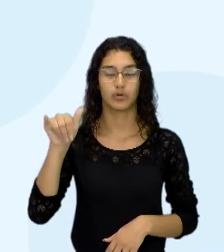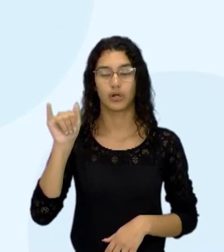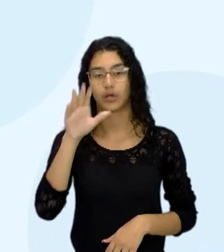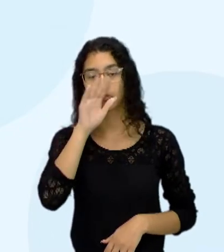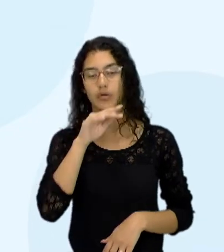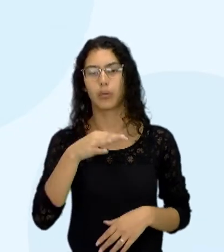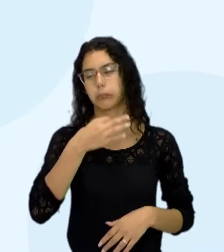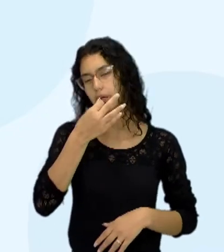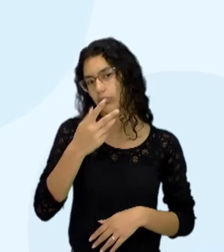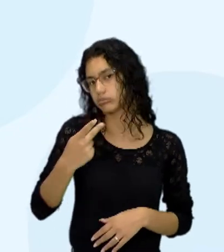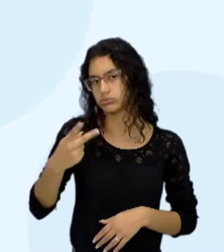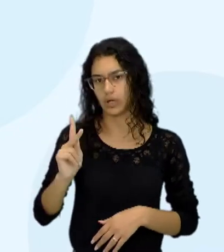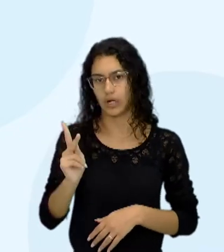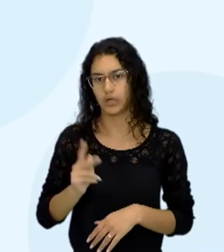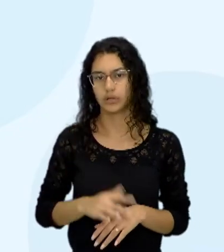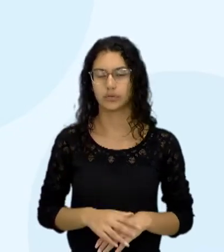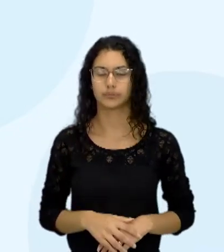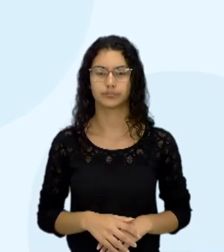sua opinião